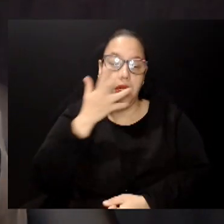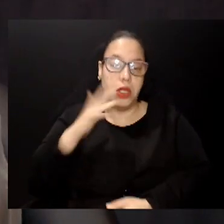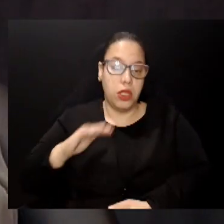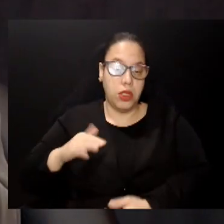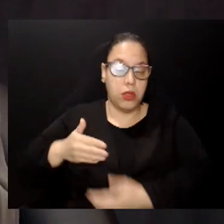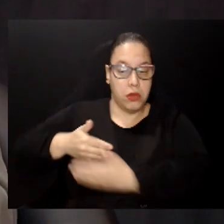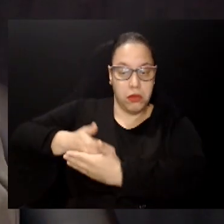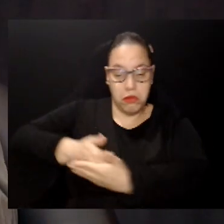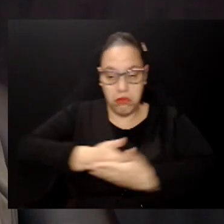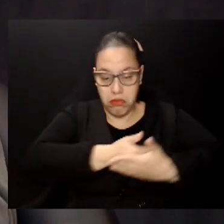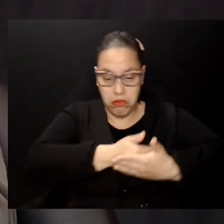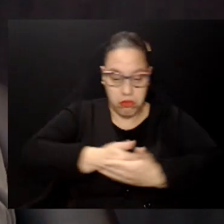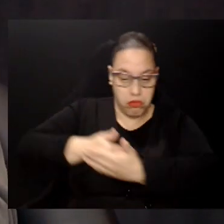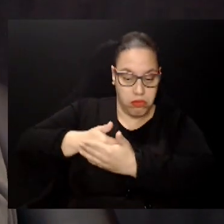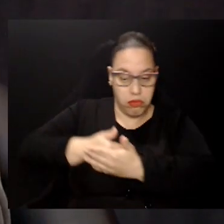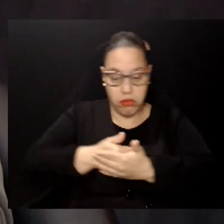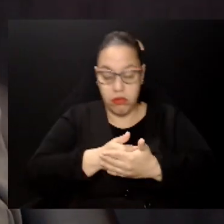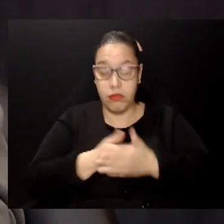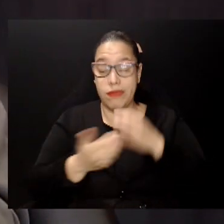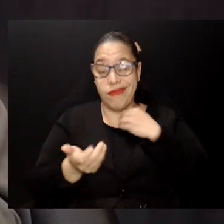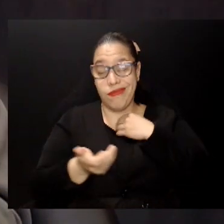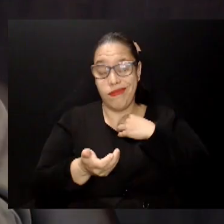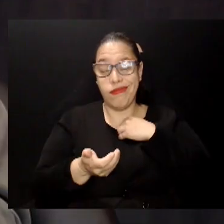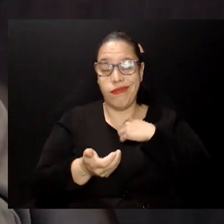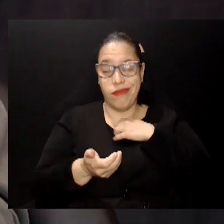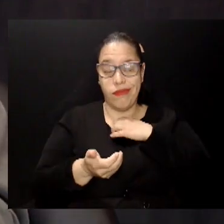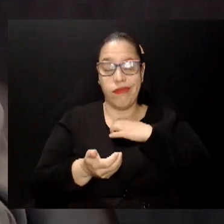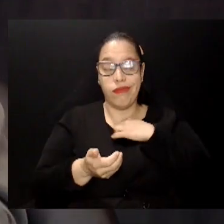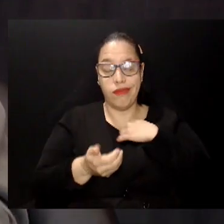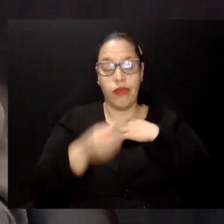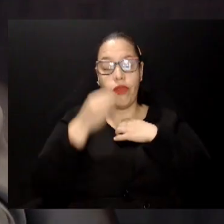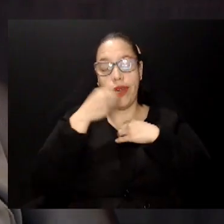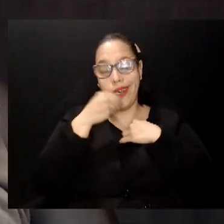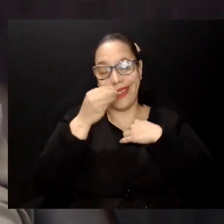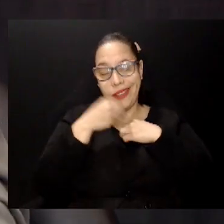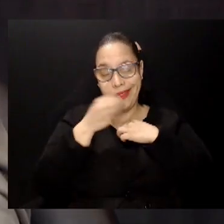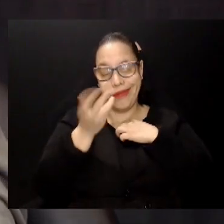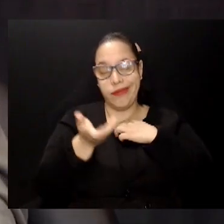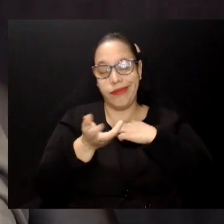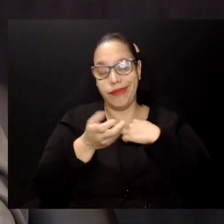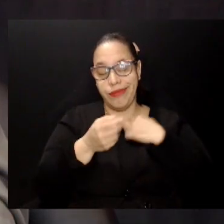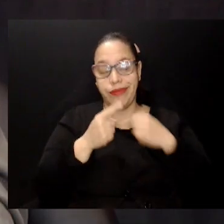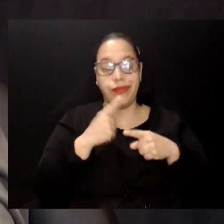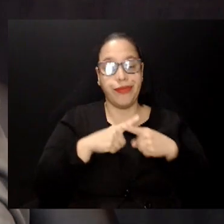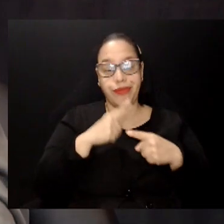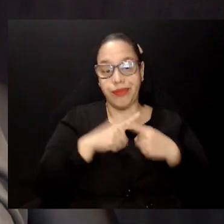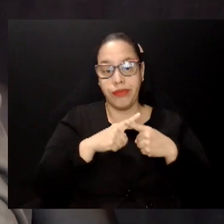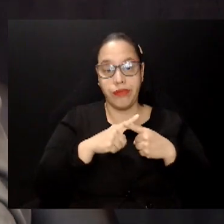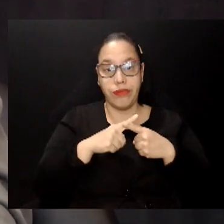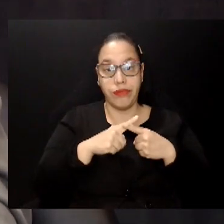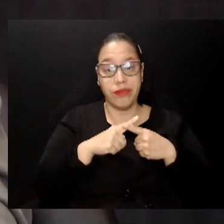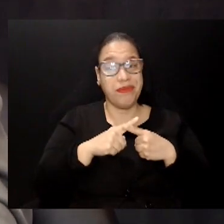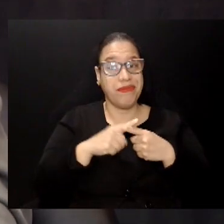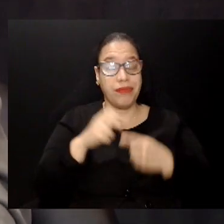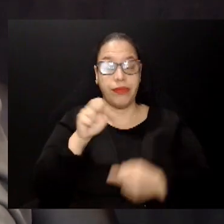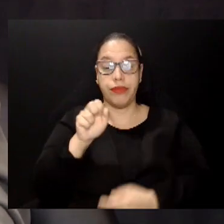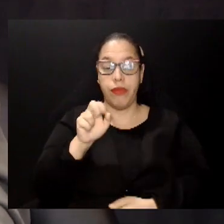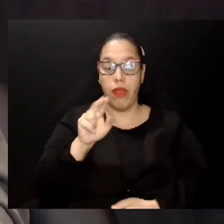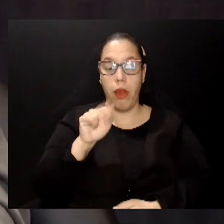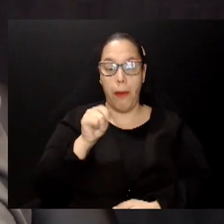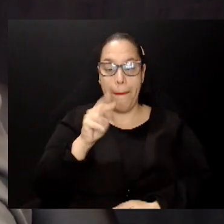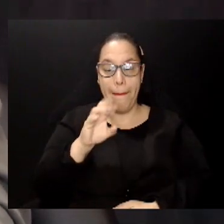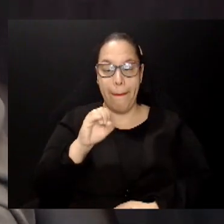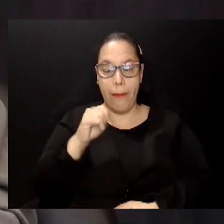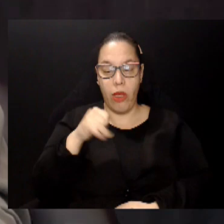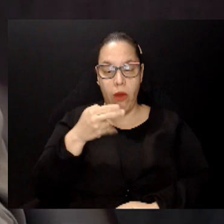novas, é ali que muitos relacionamentos eles acabam falhando. Então, por quê? Porque tem muito dessa autoanulação, por parte da mãe principalmente. Acaba